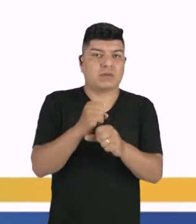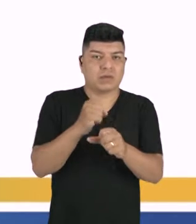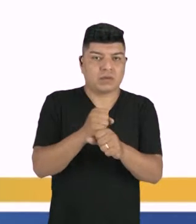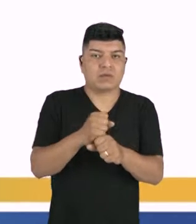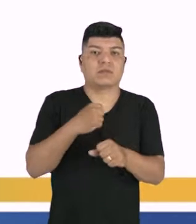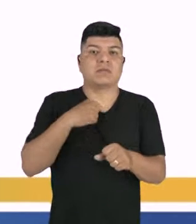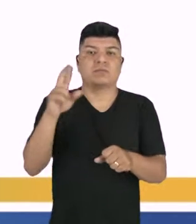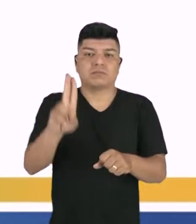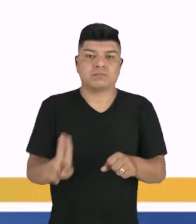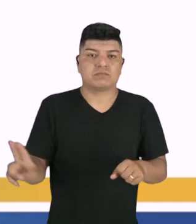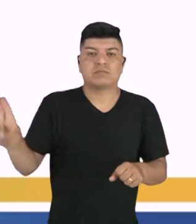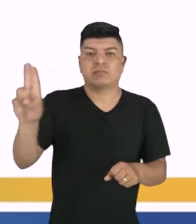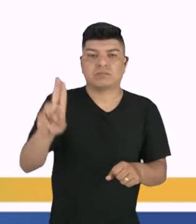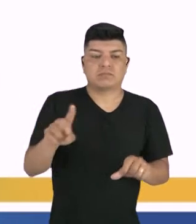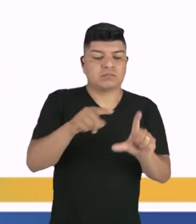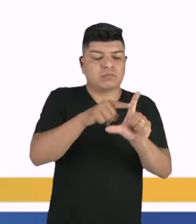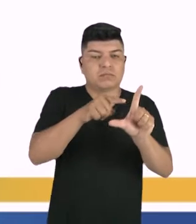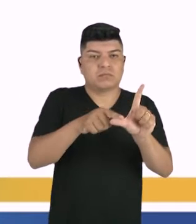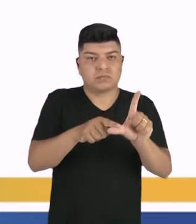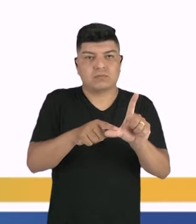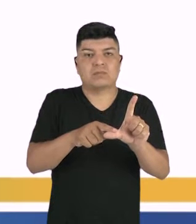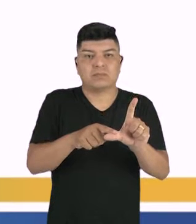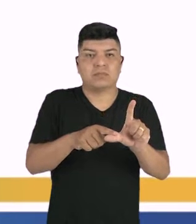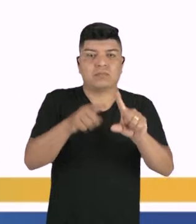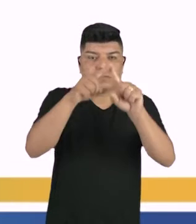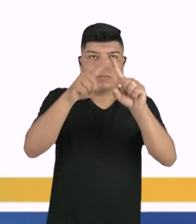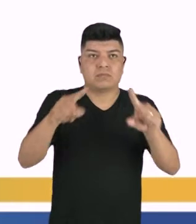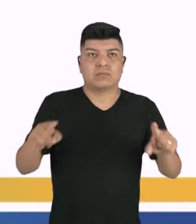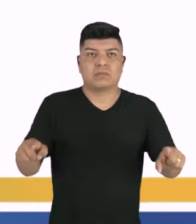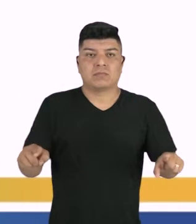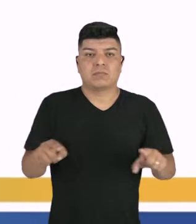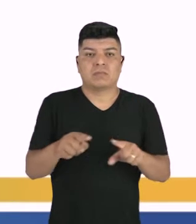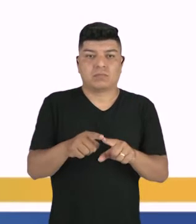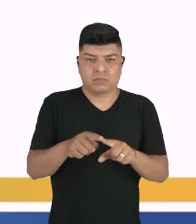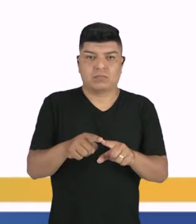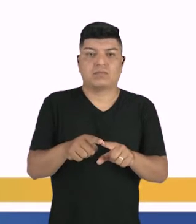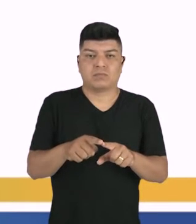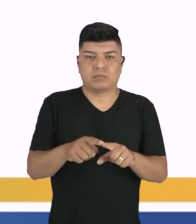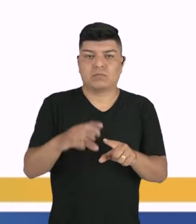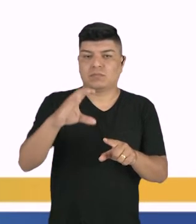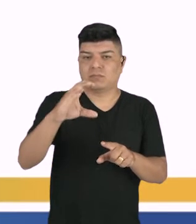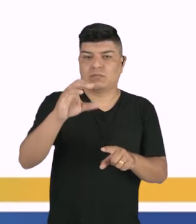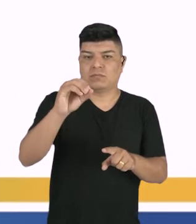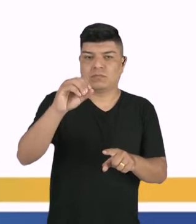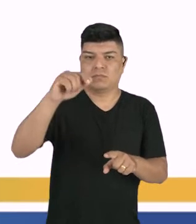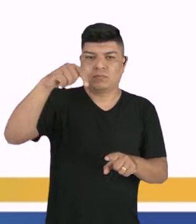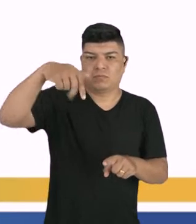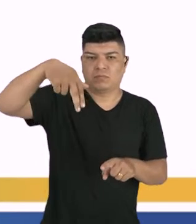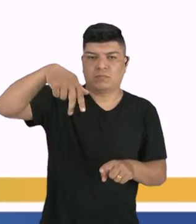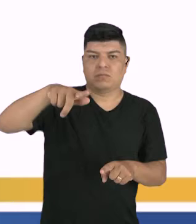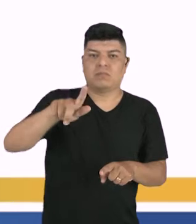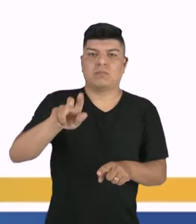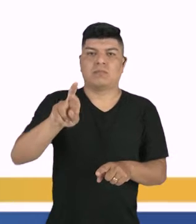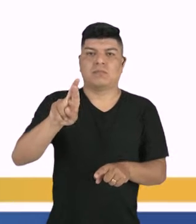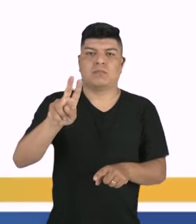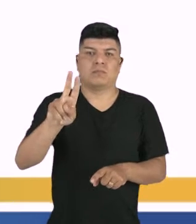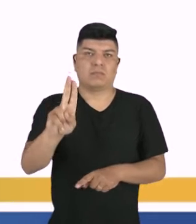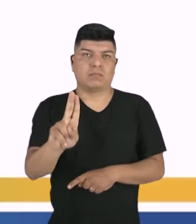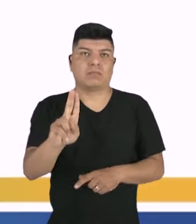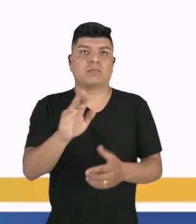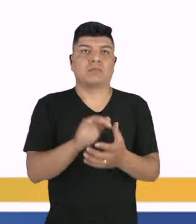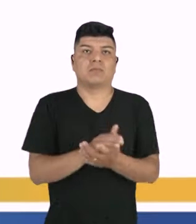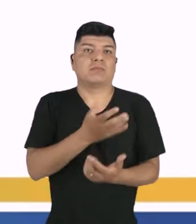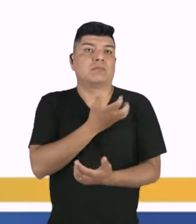irá trabalhar com ângulos, com arcos, melhor dizendo, côngruos. E isso é importante. Veja aí, por exemplo,